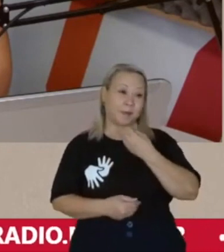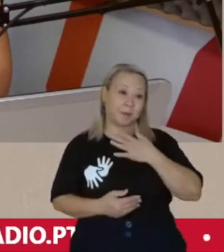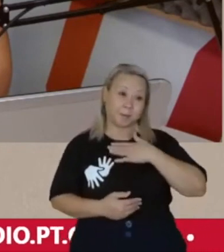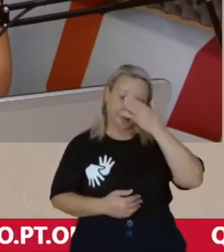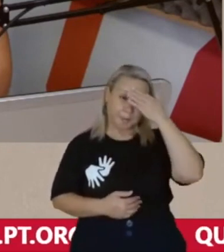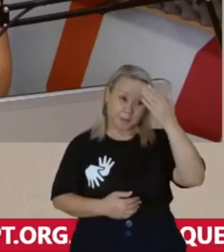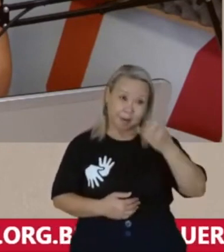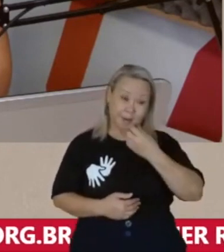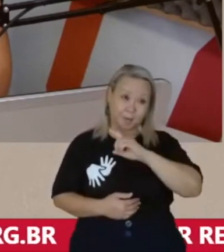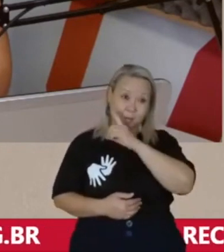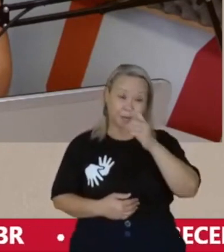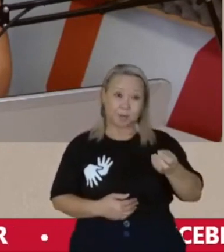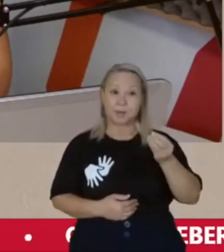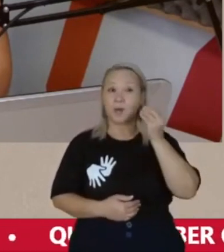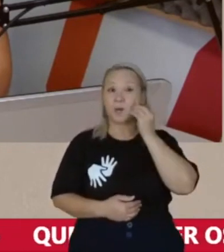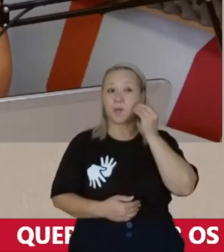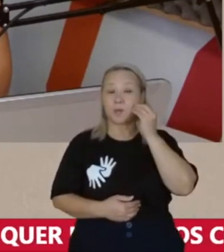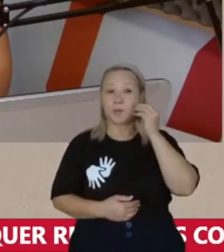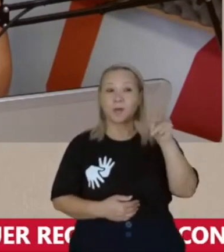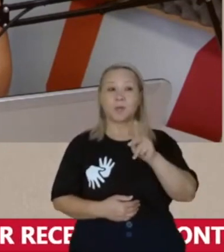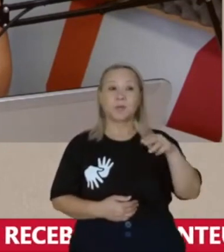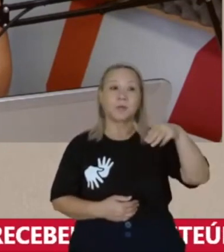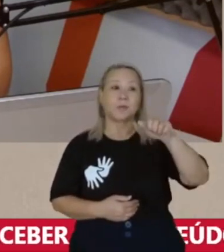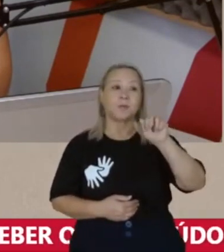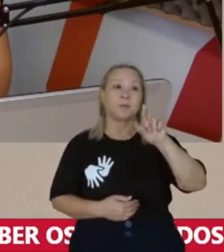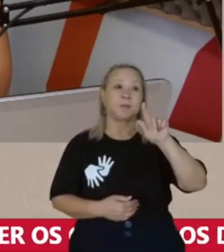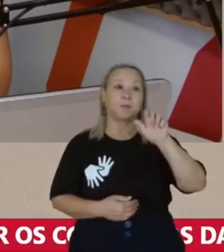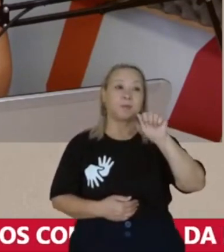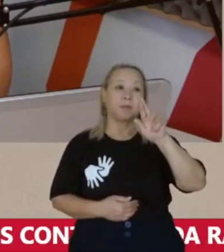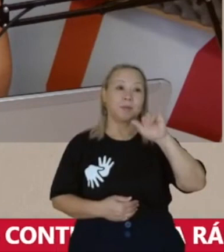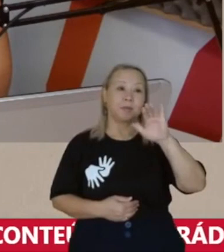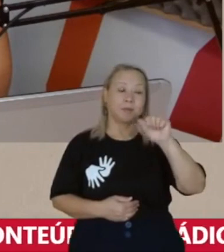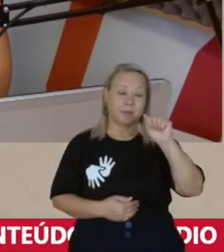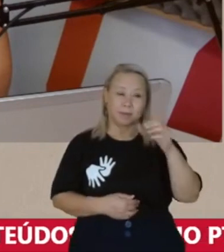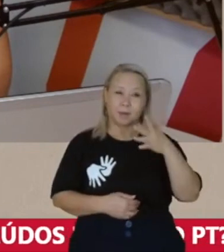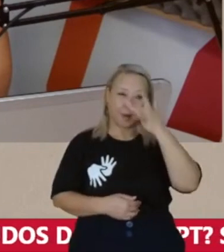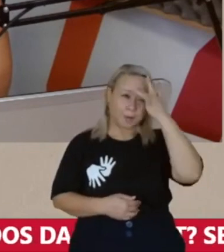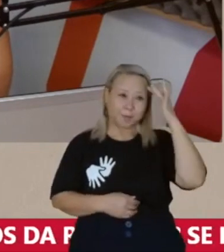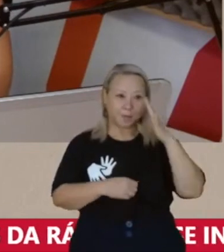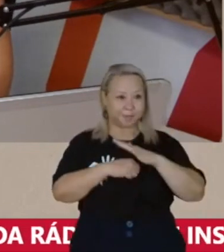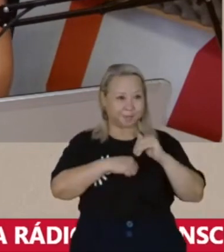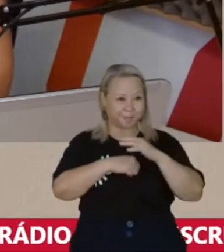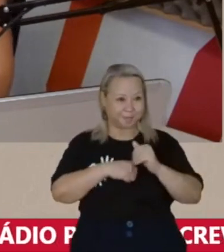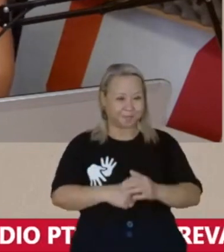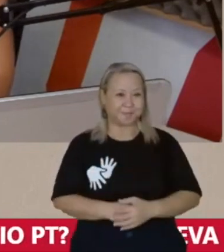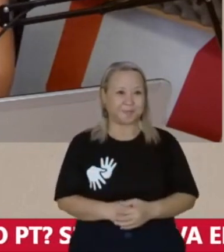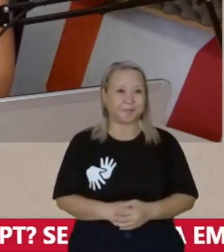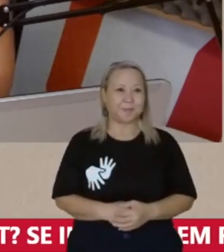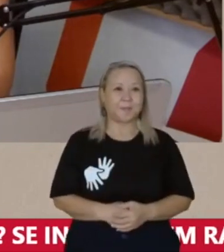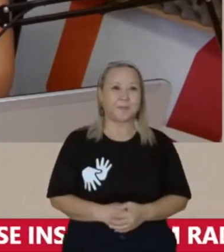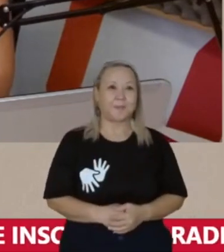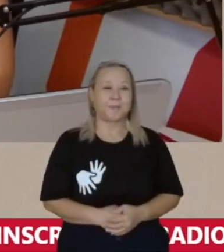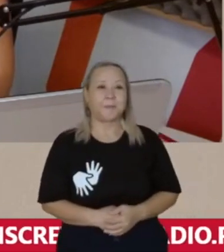para Margarida Salomão, que está chegando aí com vocês e que eu adoro também, uma pessoa muito querida. Tá certo, querida. Até